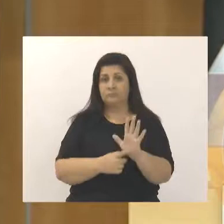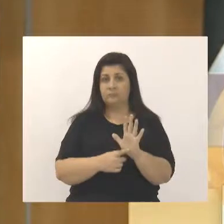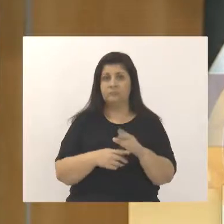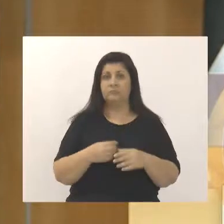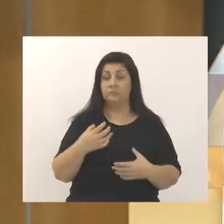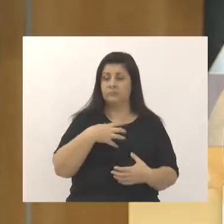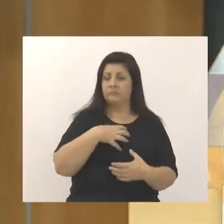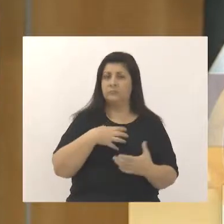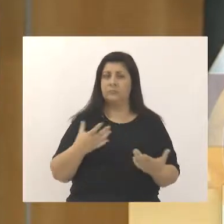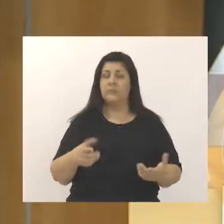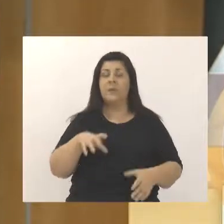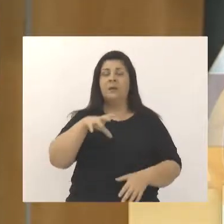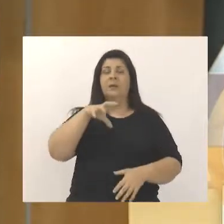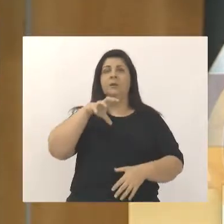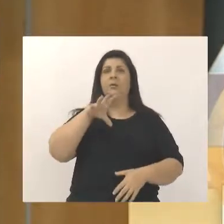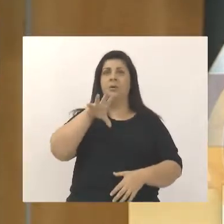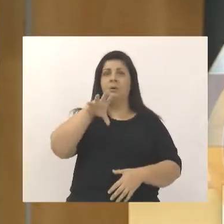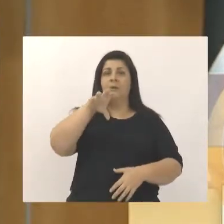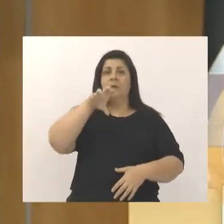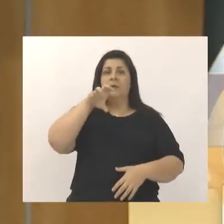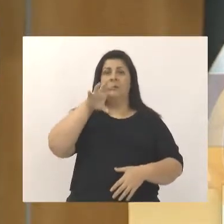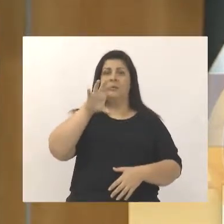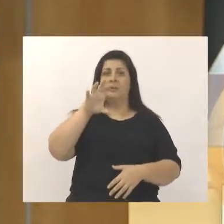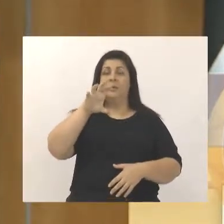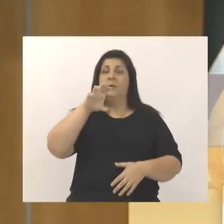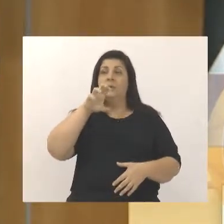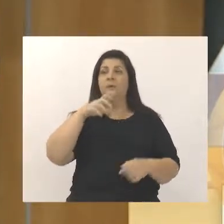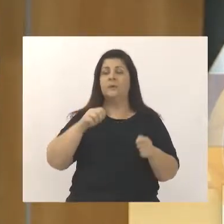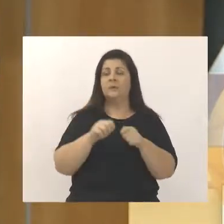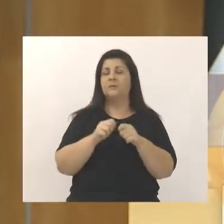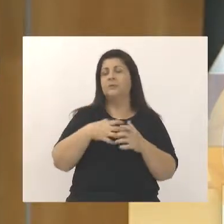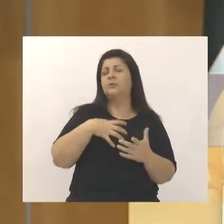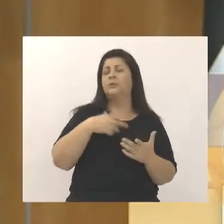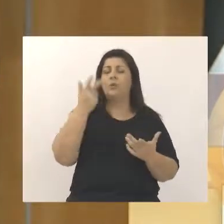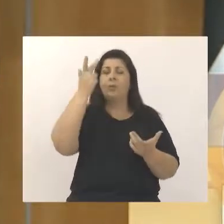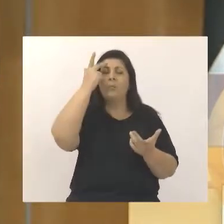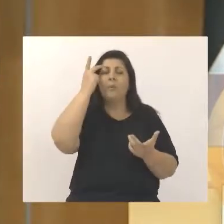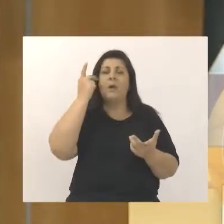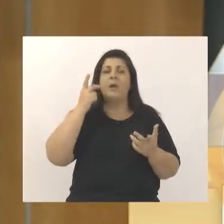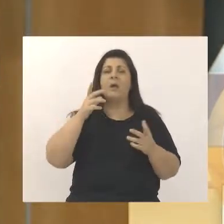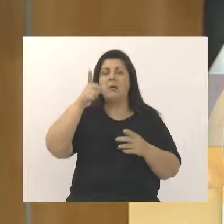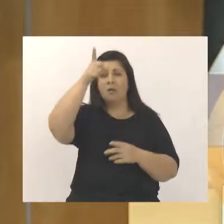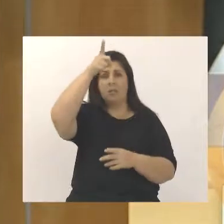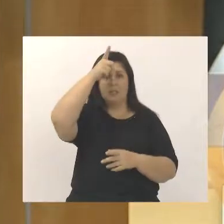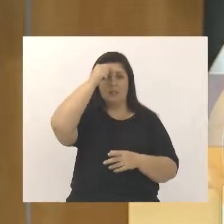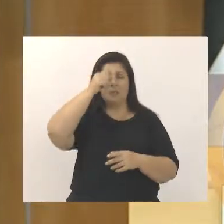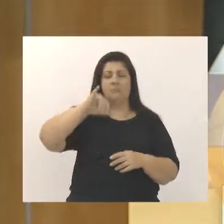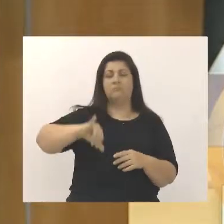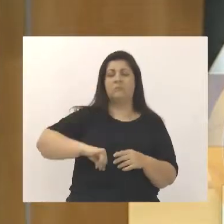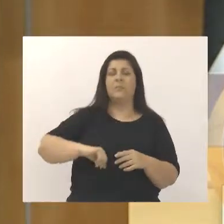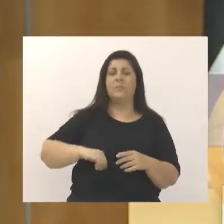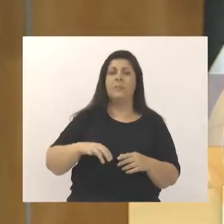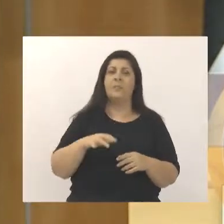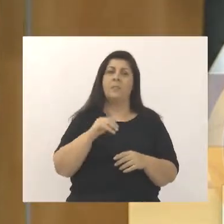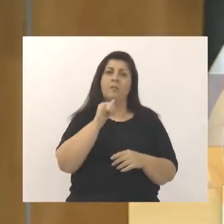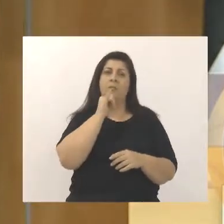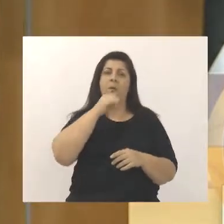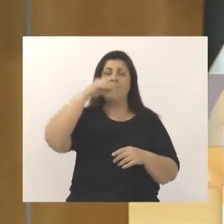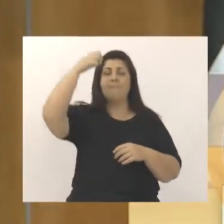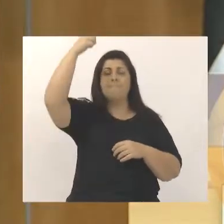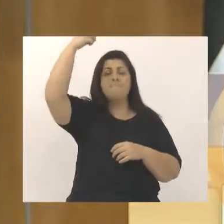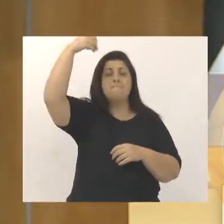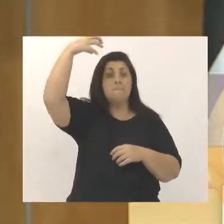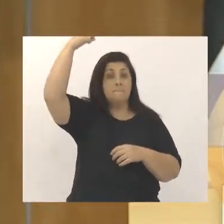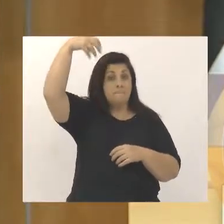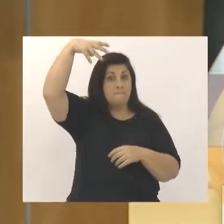formas eficientes de respiração e propõem medidas naturais que podem aliviar as dores, como os banhos mornos, relaxamentos,